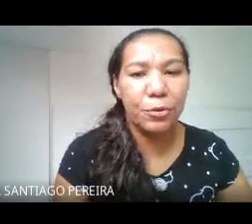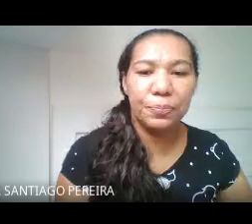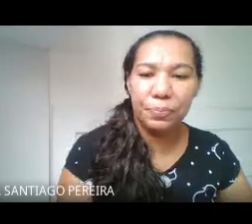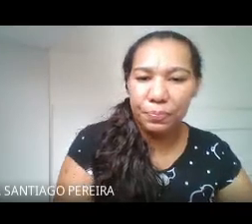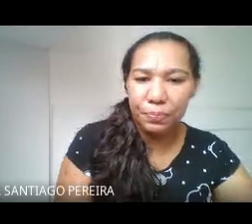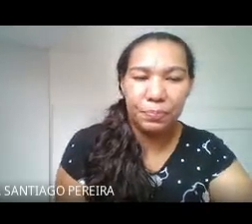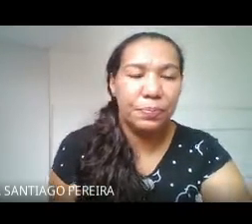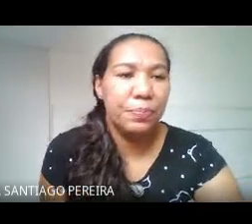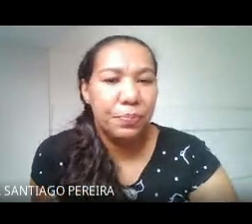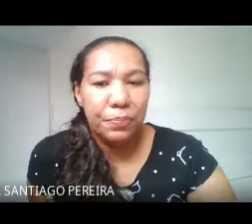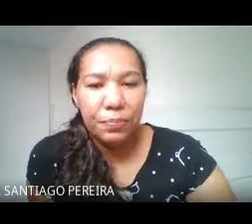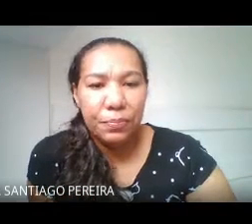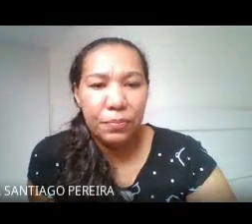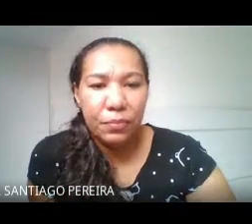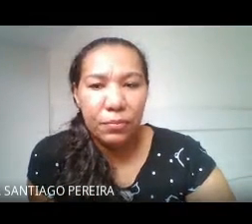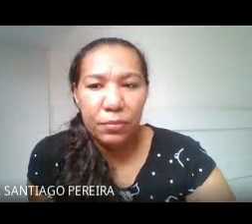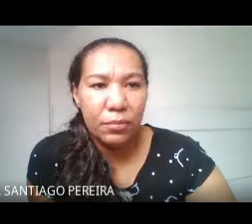Bora, meu filho.